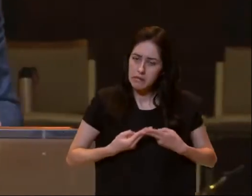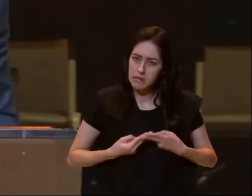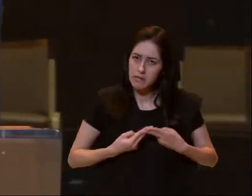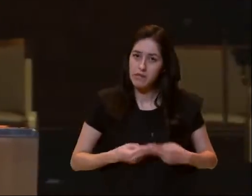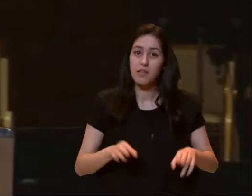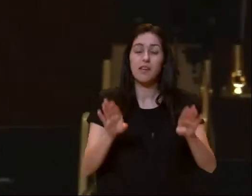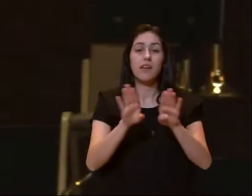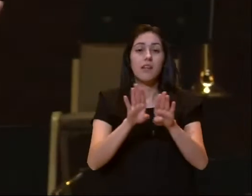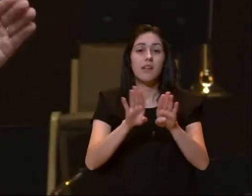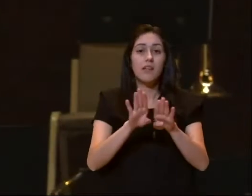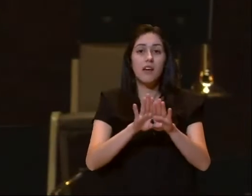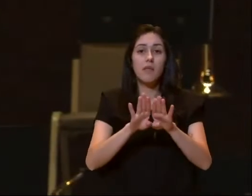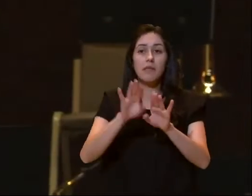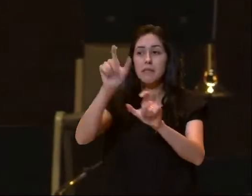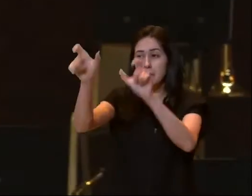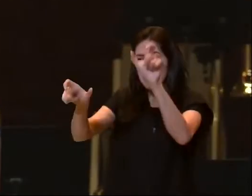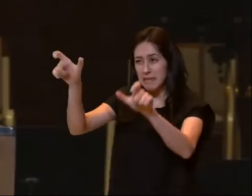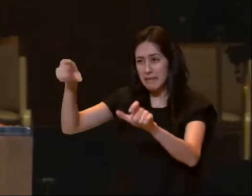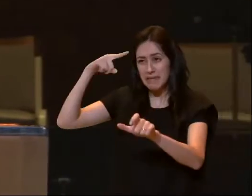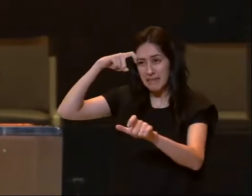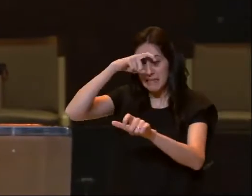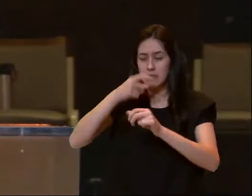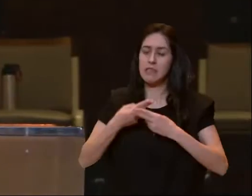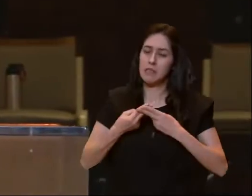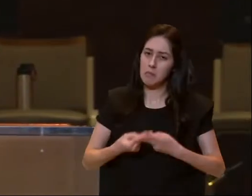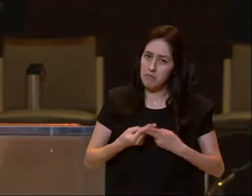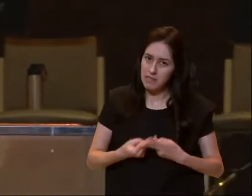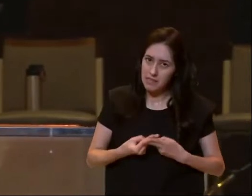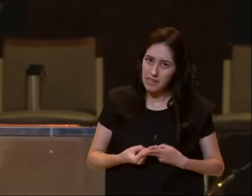paciência para lidar com pessoas difíceis.